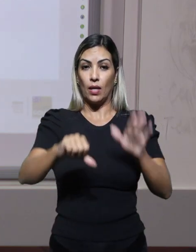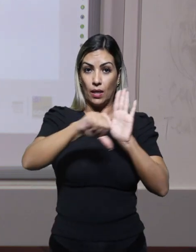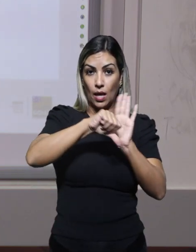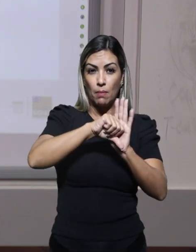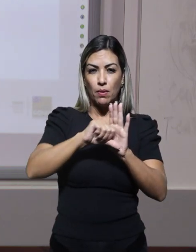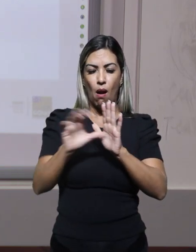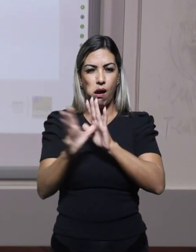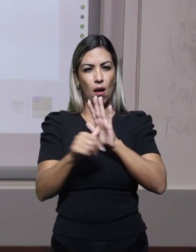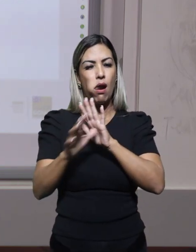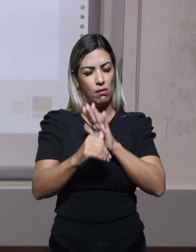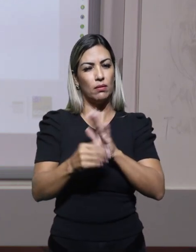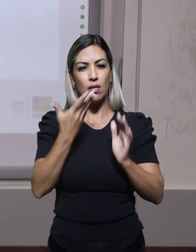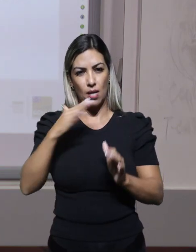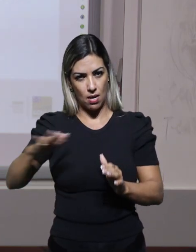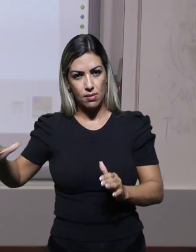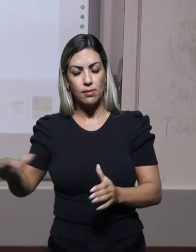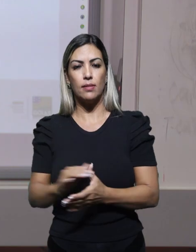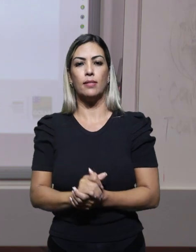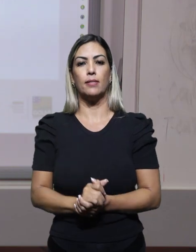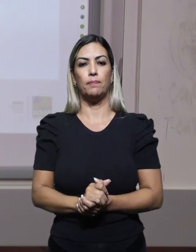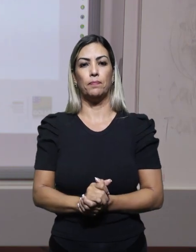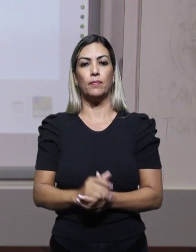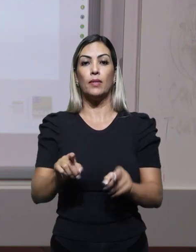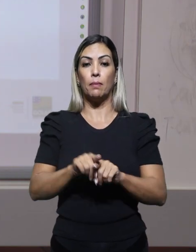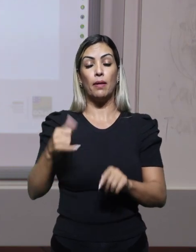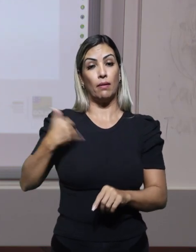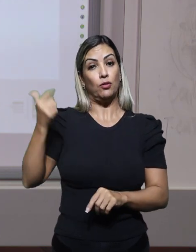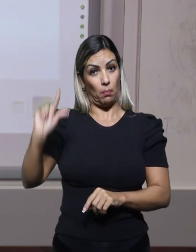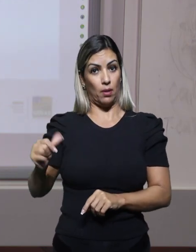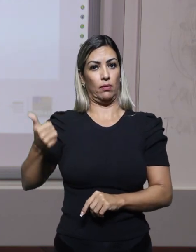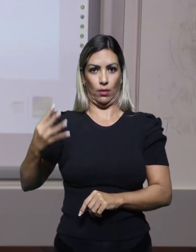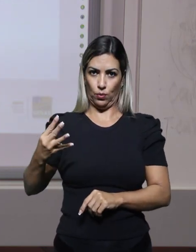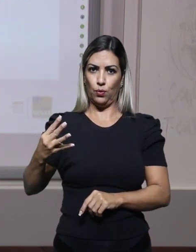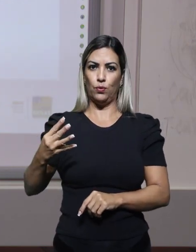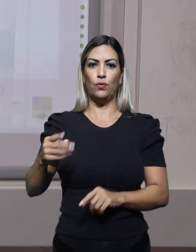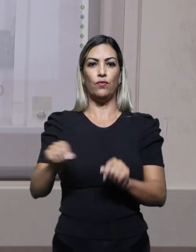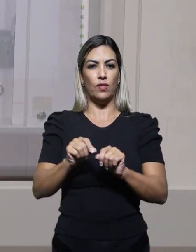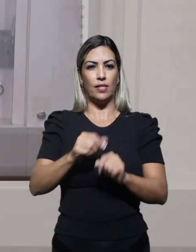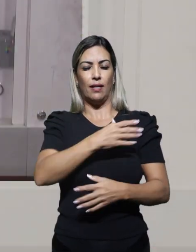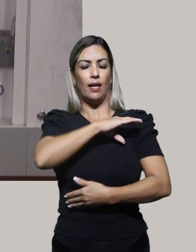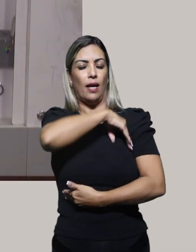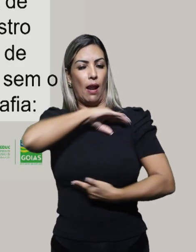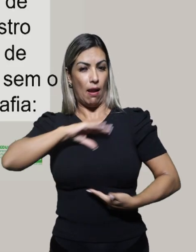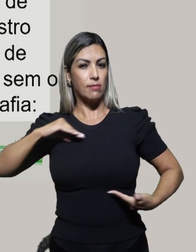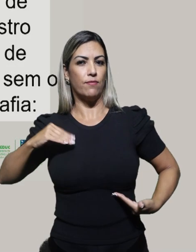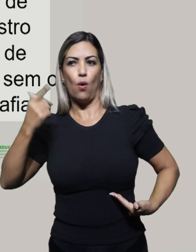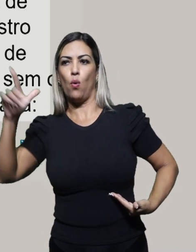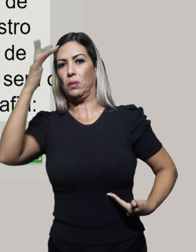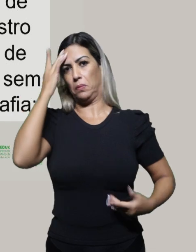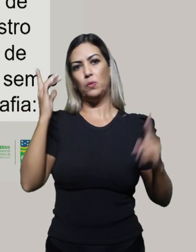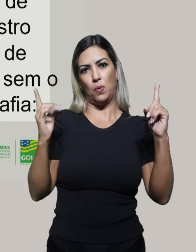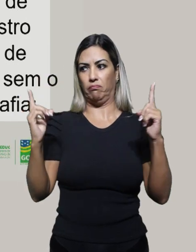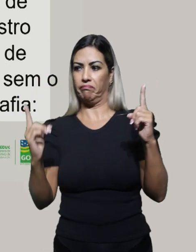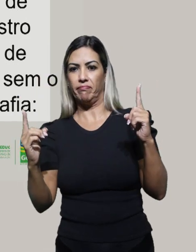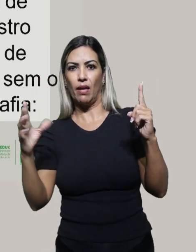Tem o crime de corrupção de menores também, indução de menor de 14 anos a satisfazer a lascívia de outrem. Bom, gente,